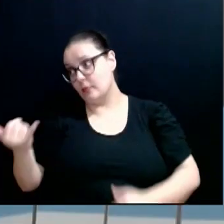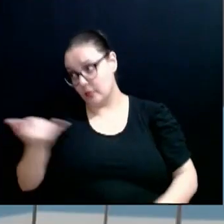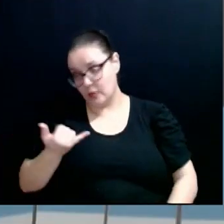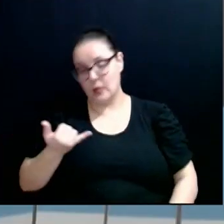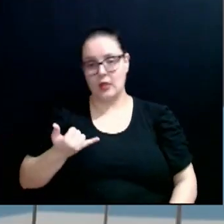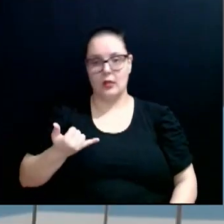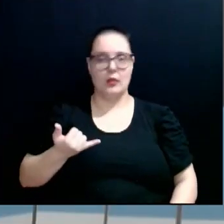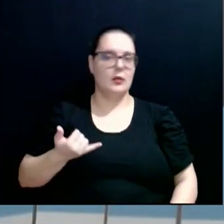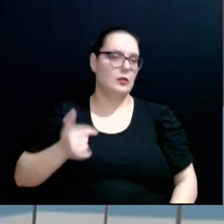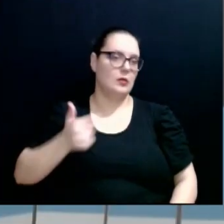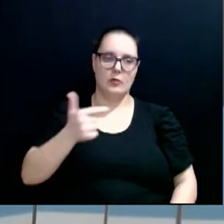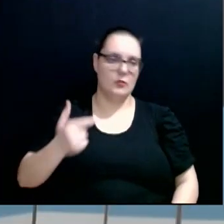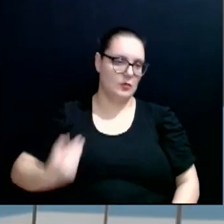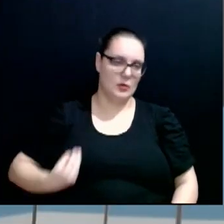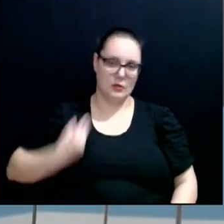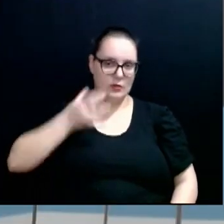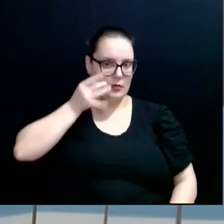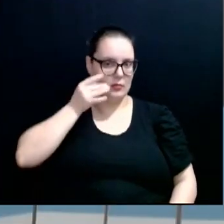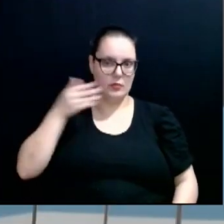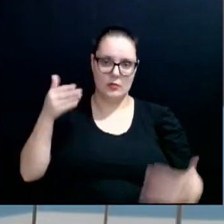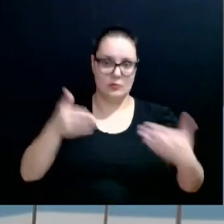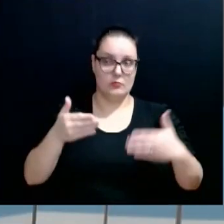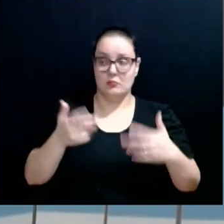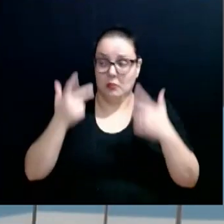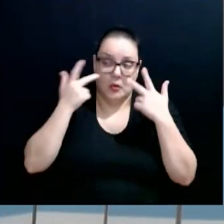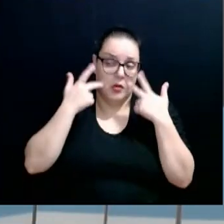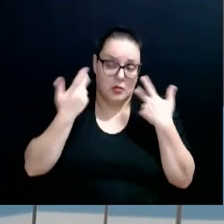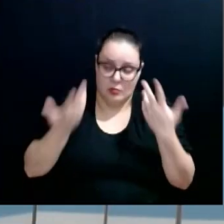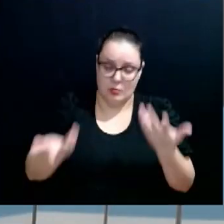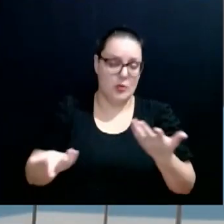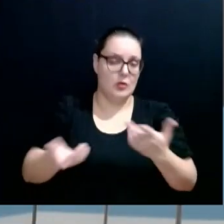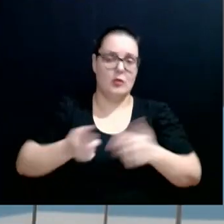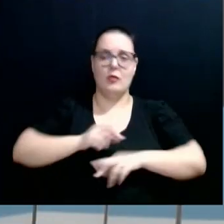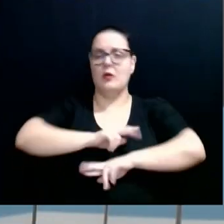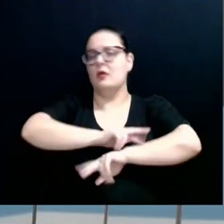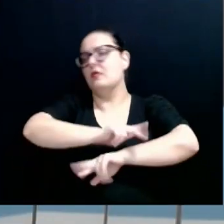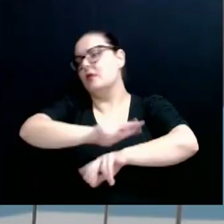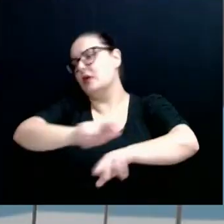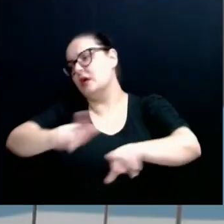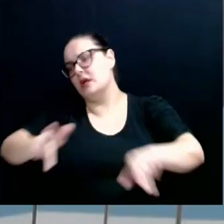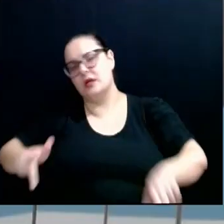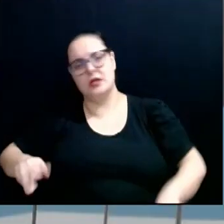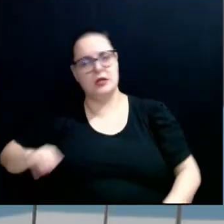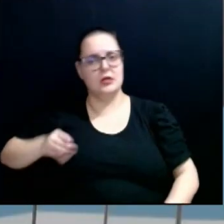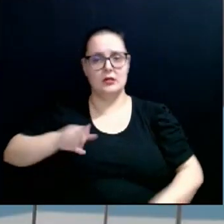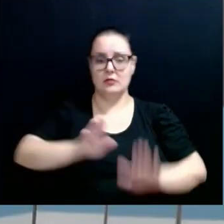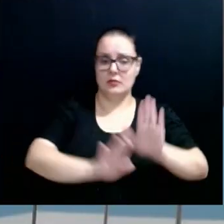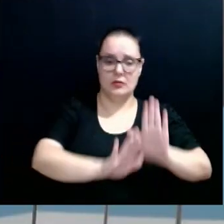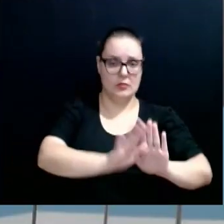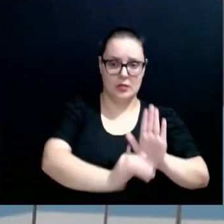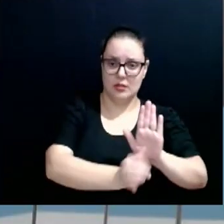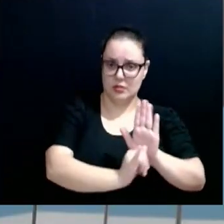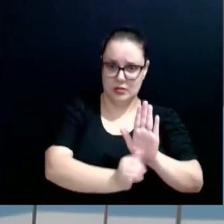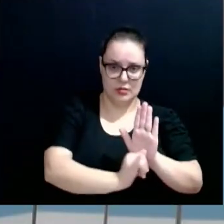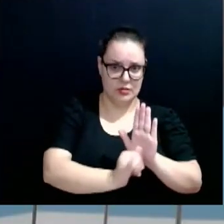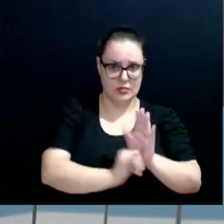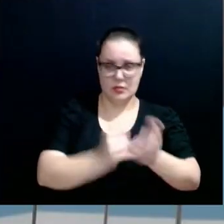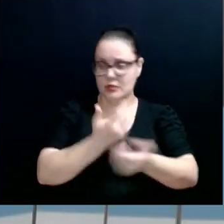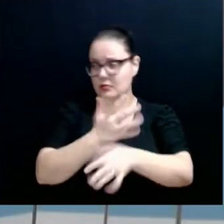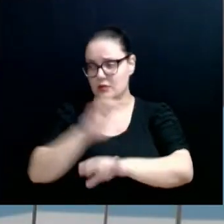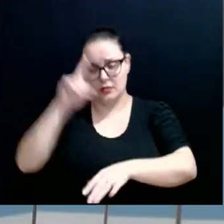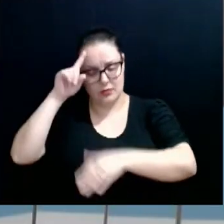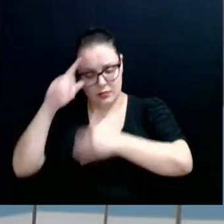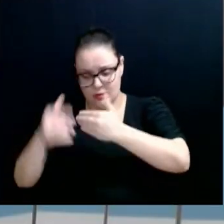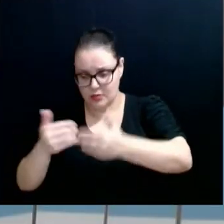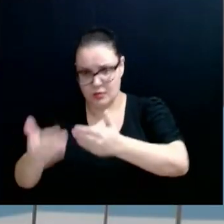né, e faz parte, né, milhares de licitação são desertas todos os dias, né, é só a gente